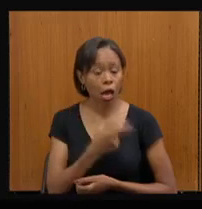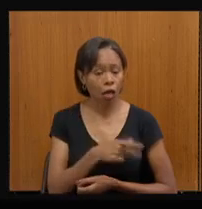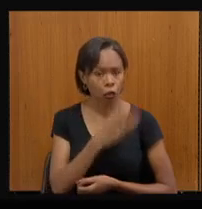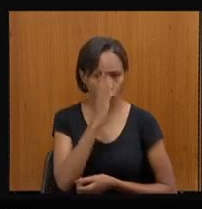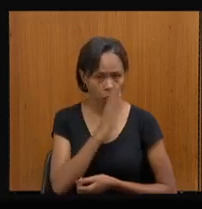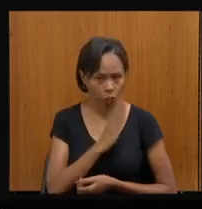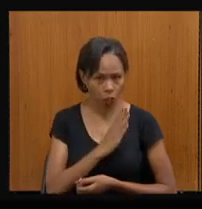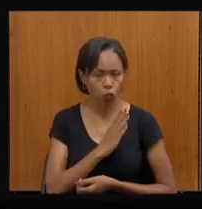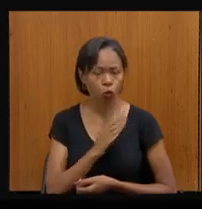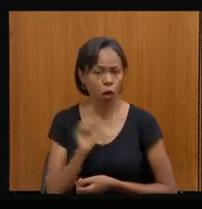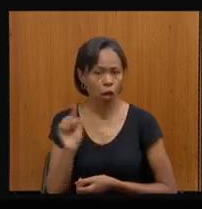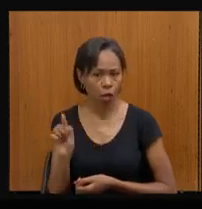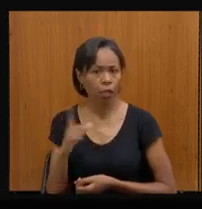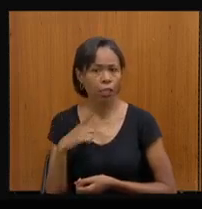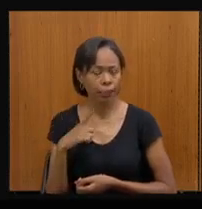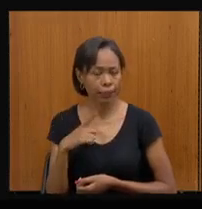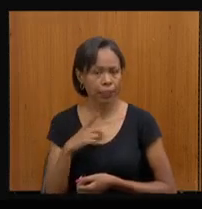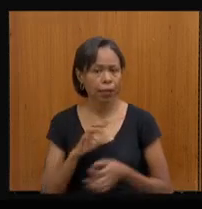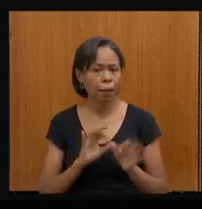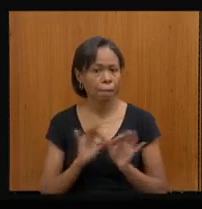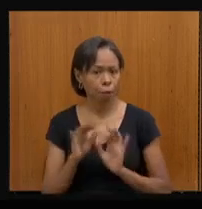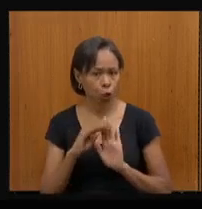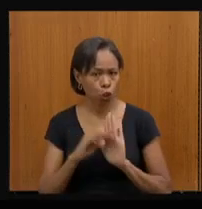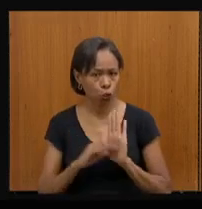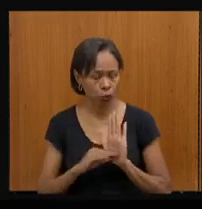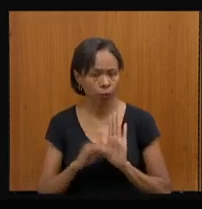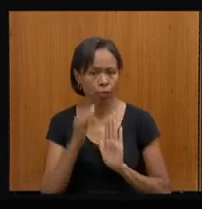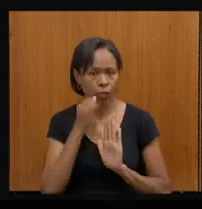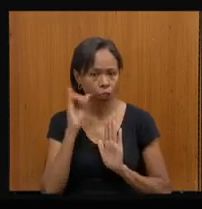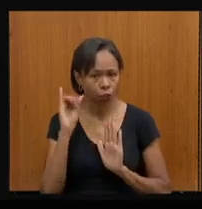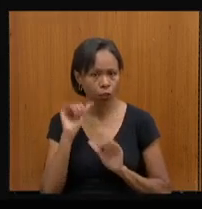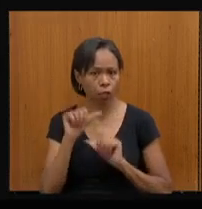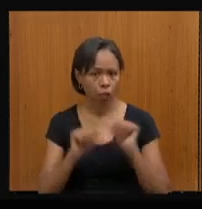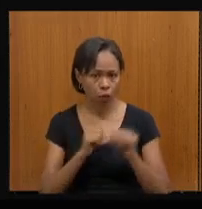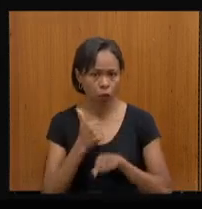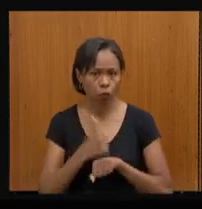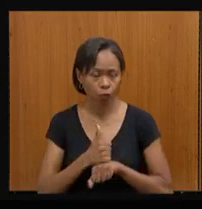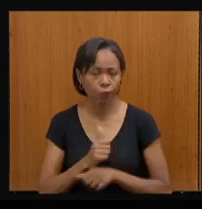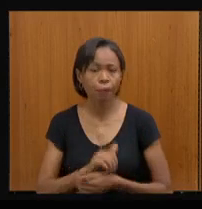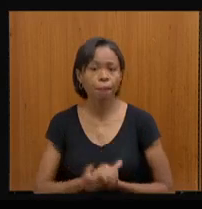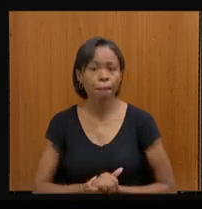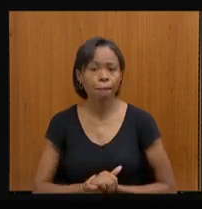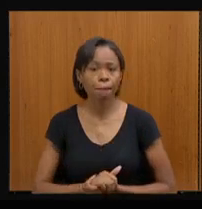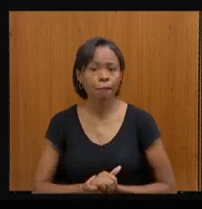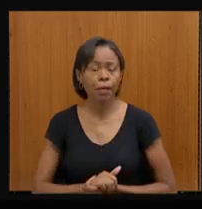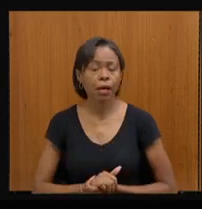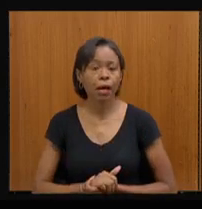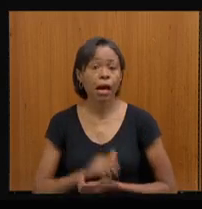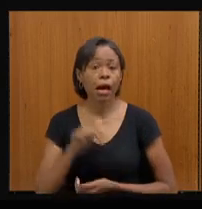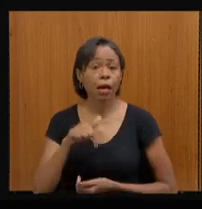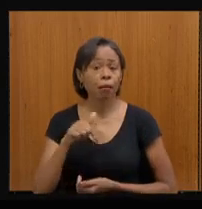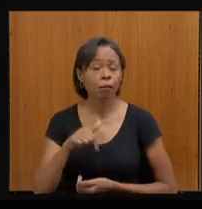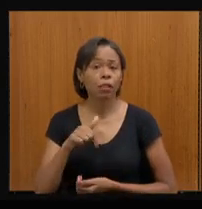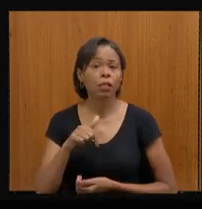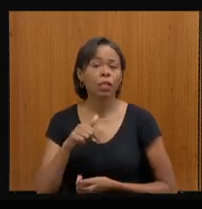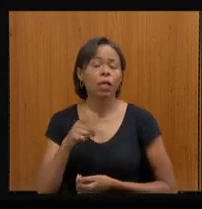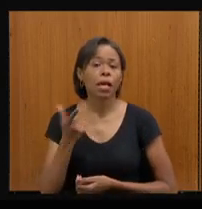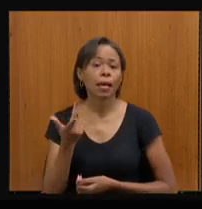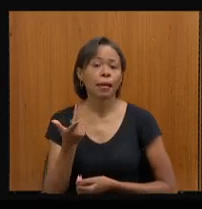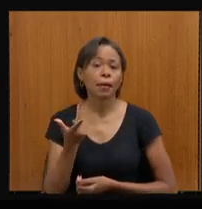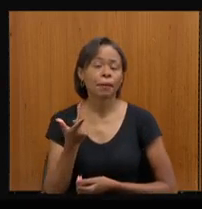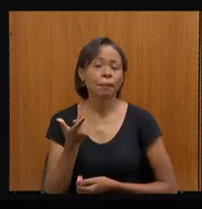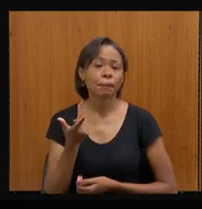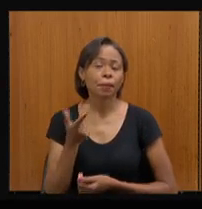renovável a Terra Brasil em pede aqui em Fortaleza ao se vão fazer um